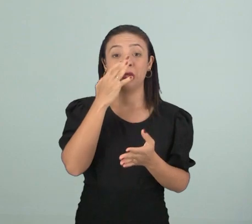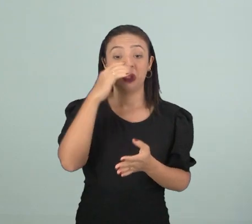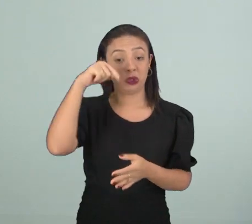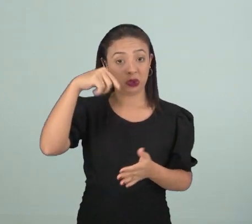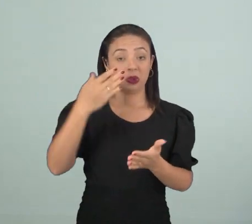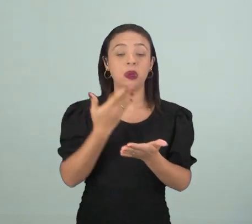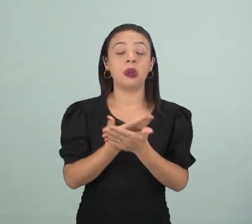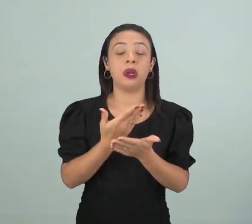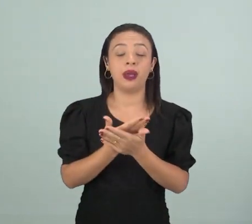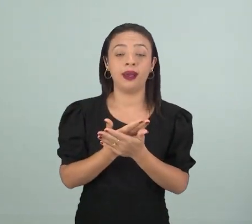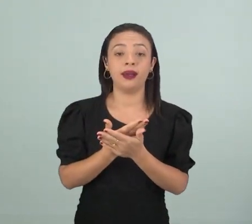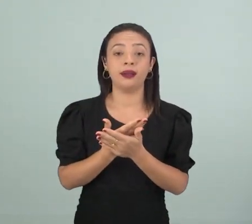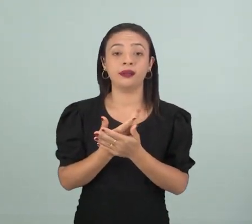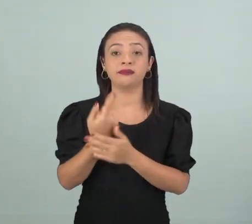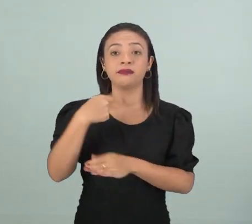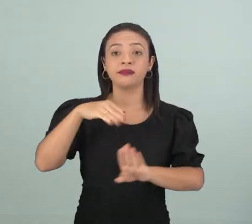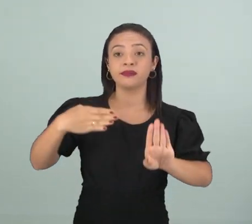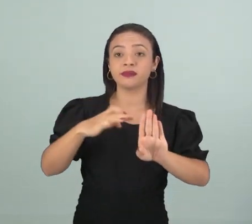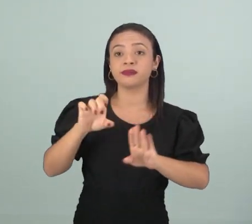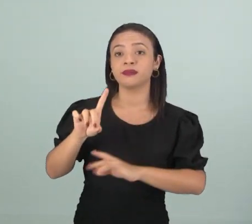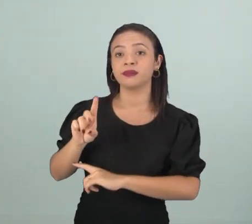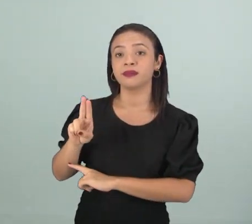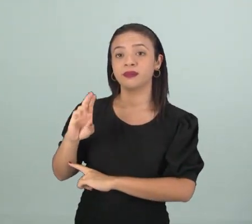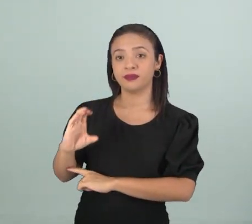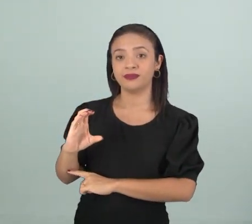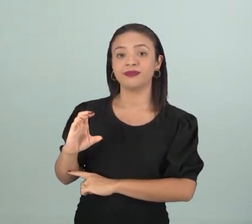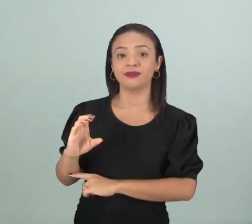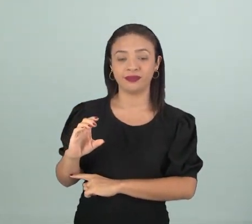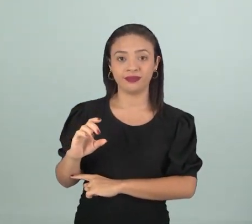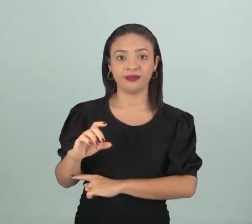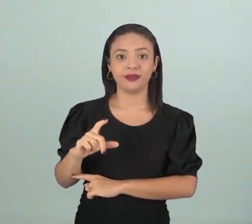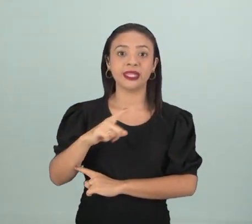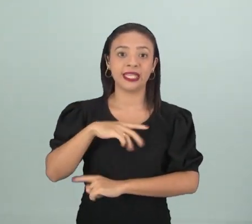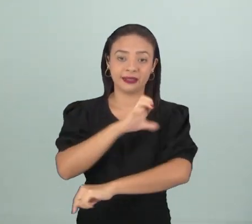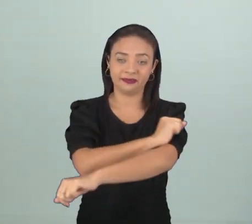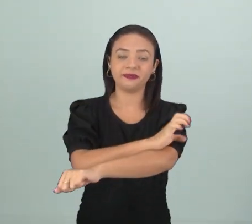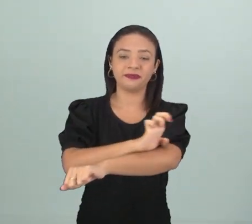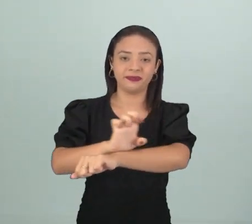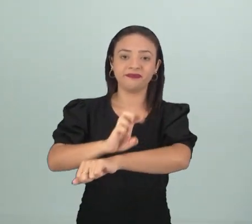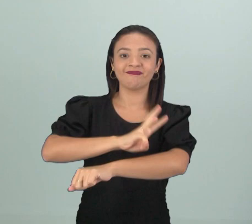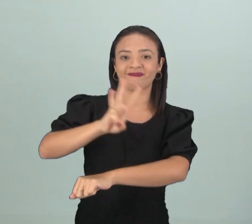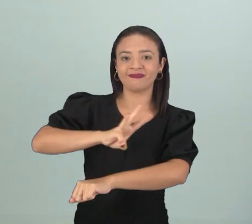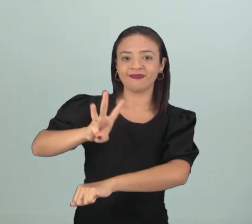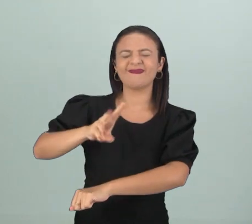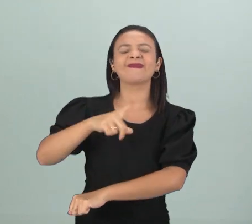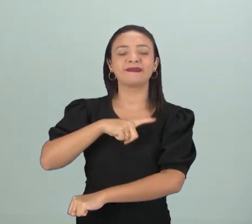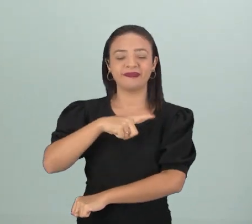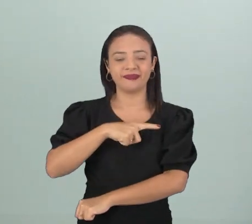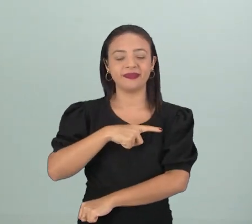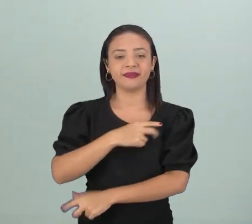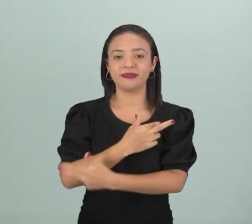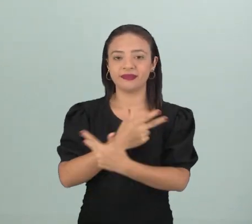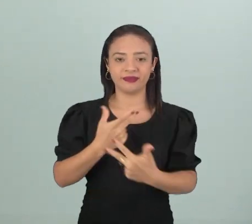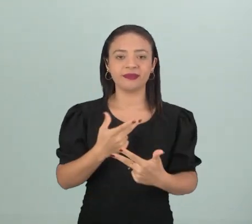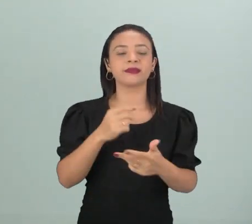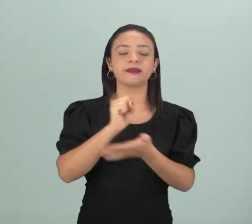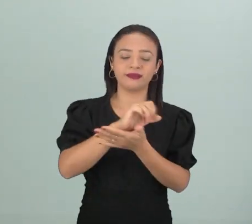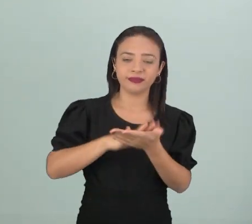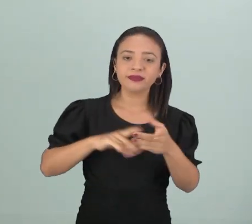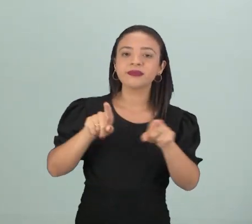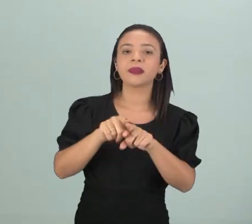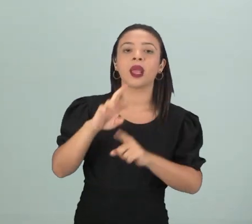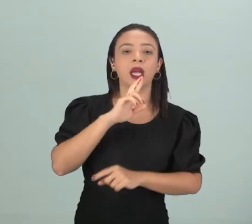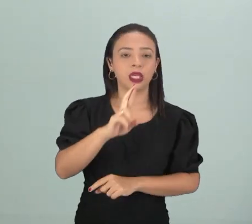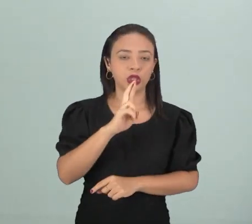assistir quantas vezes vocês quiserem, acessem a plataforma Eduque no site da Secretaria de Educação, que lá vocês podem ver inclusive as atividades